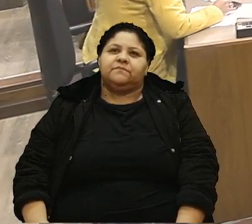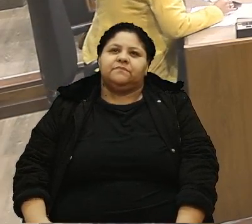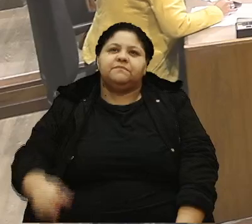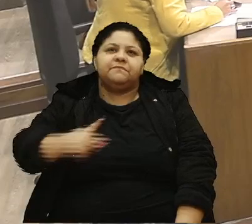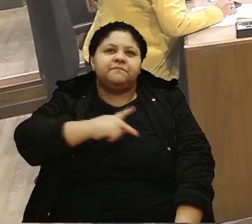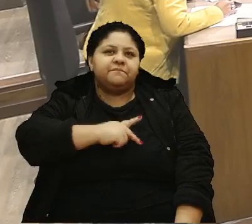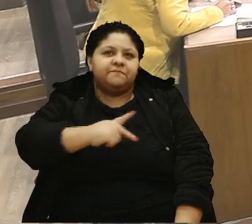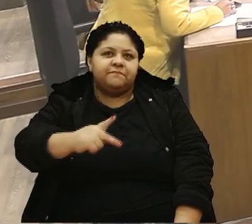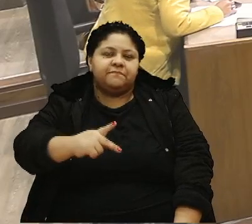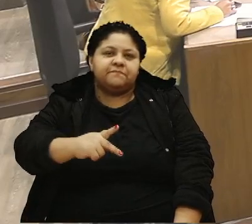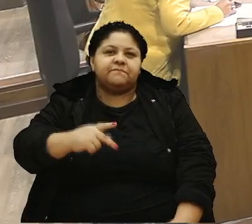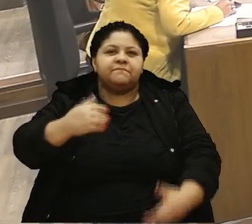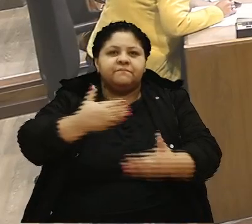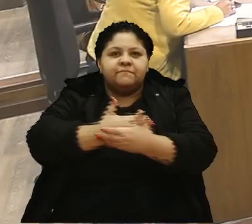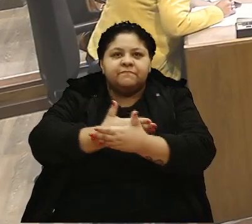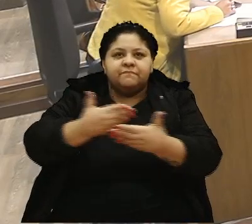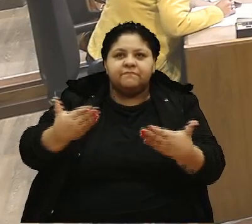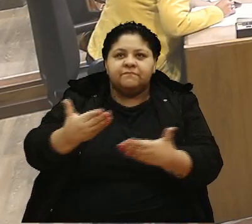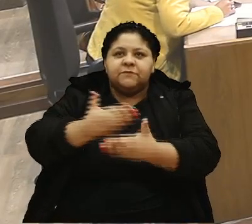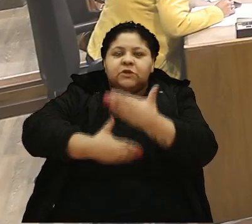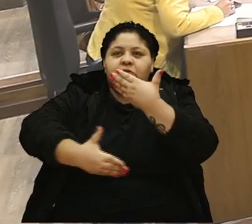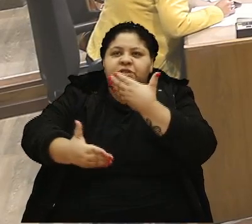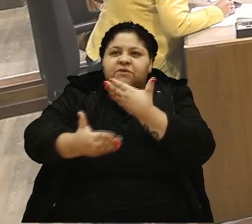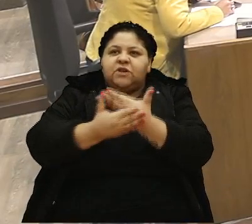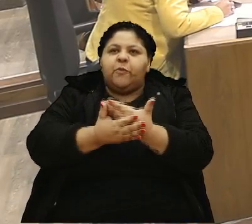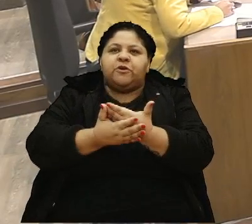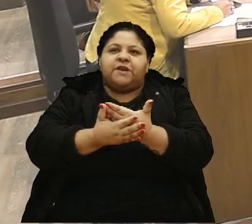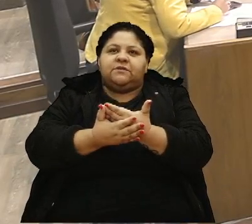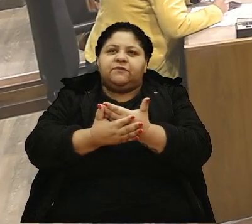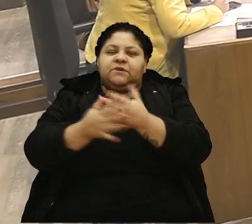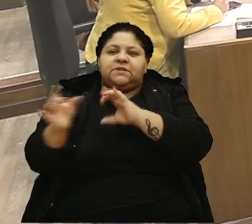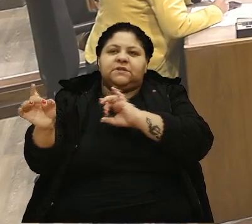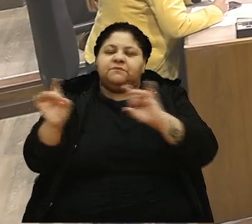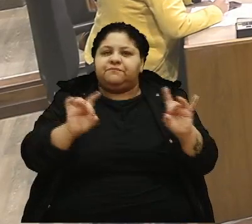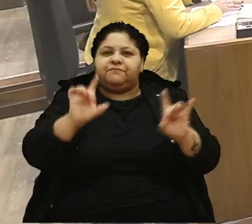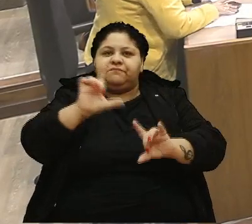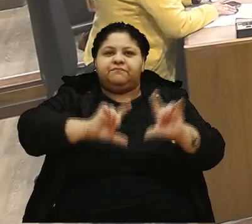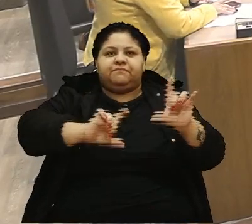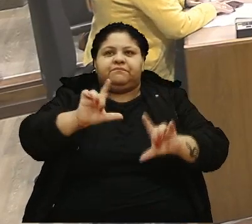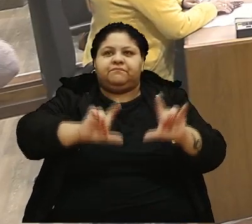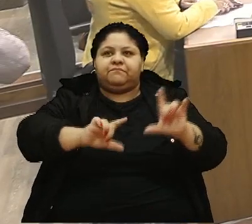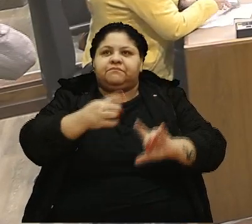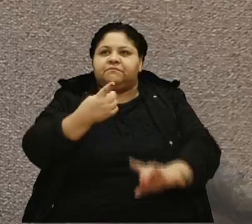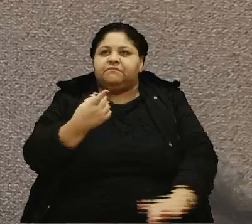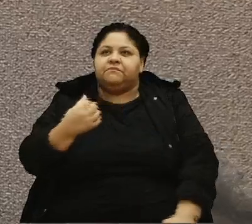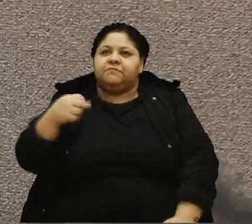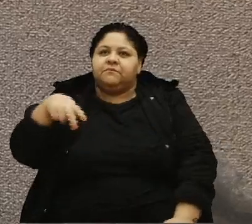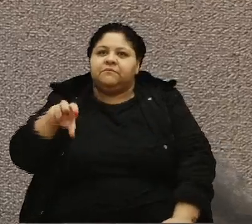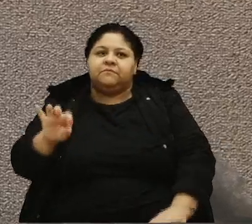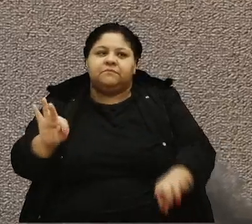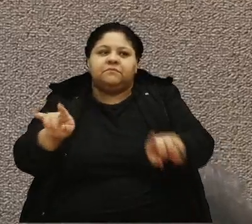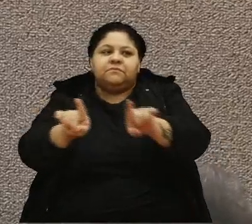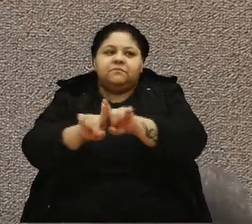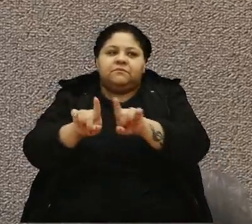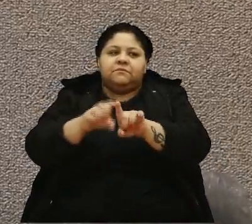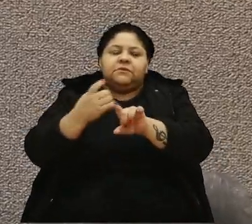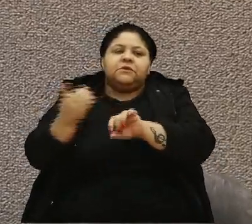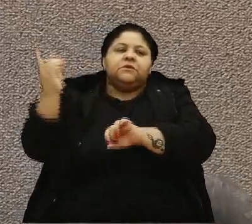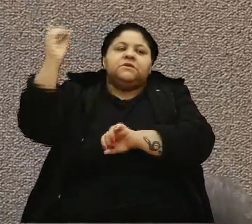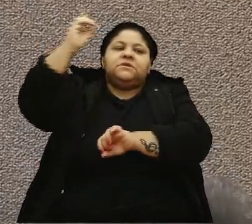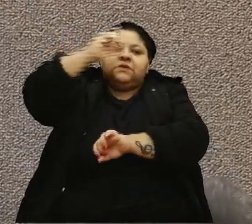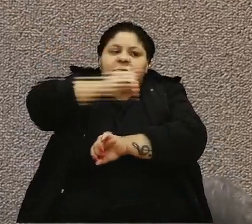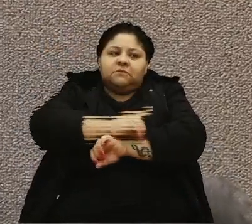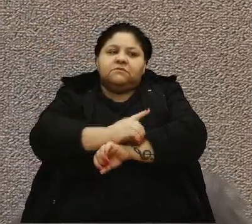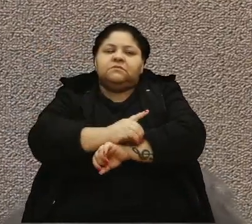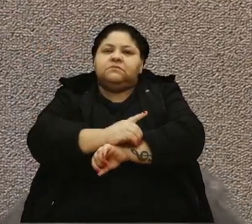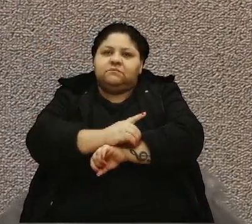Senhor presidente, nobres pares, todos que nos assistem pela TV Câmara, canal 16, bom dia. Hoje é um dia